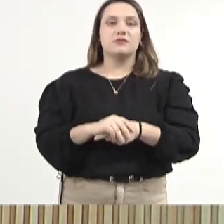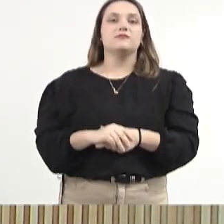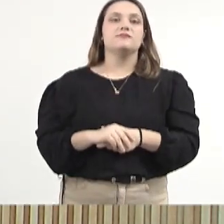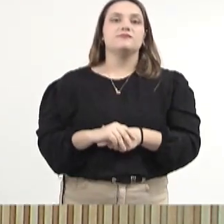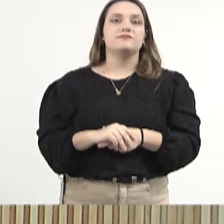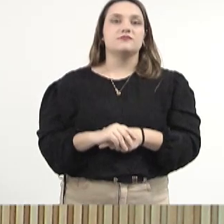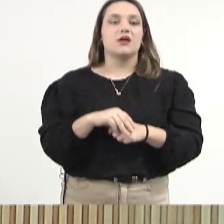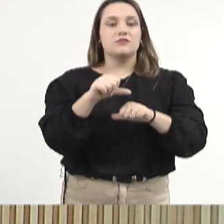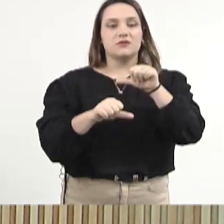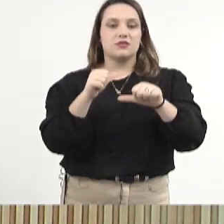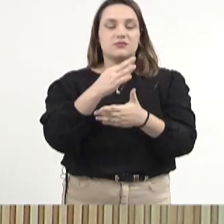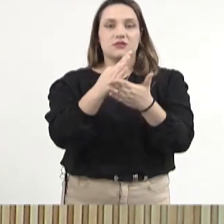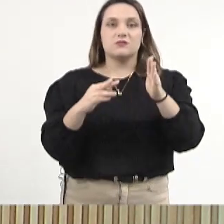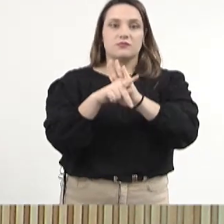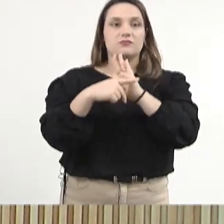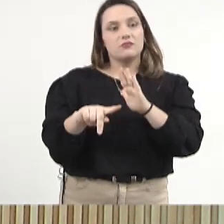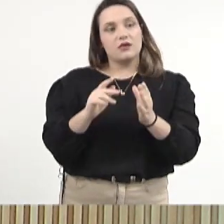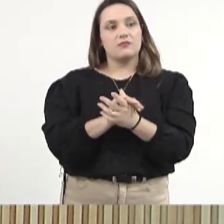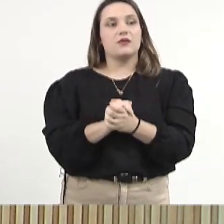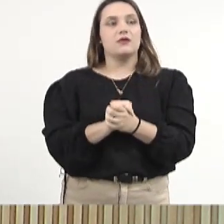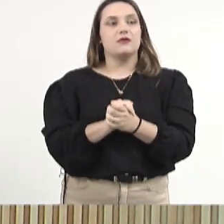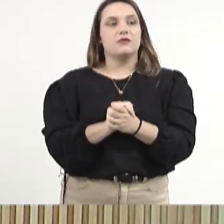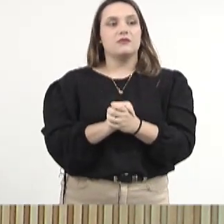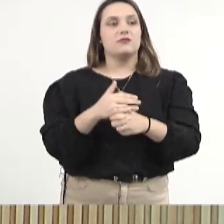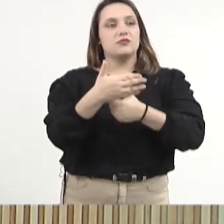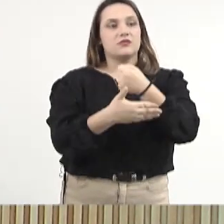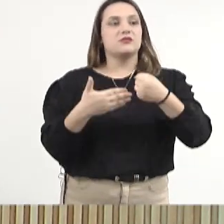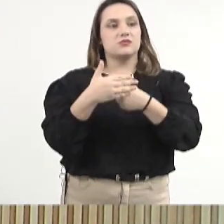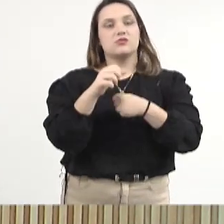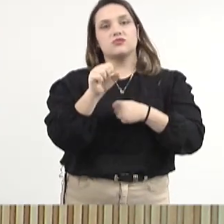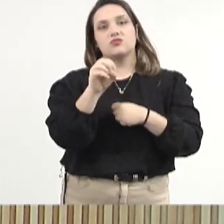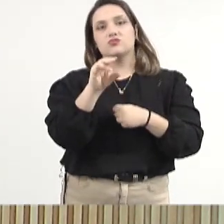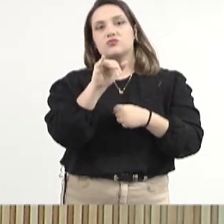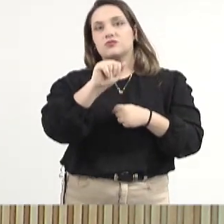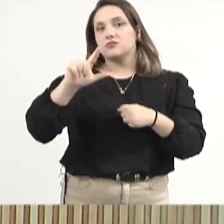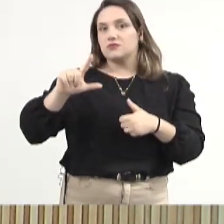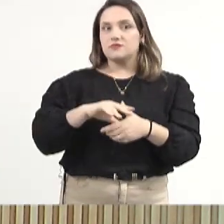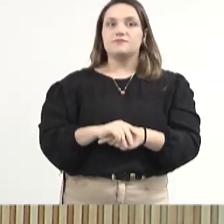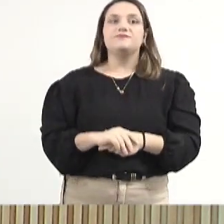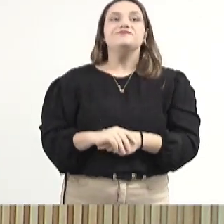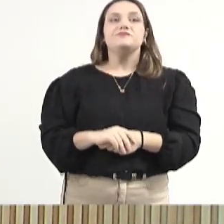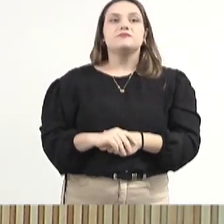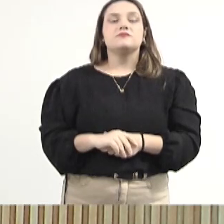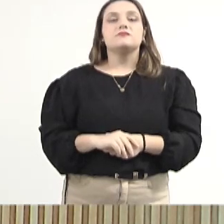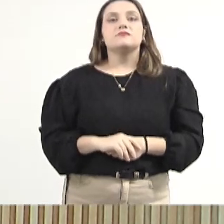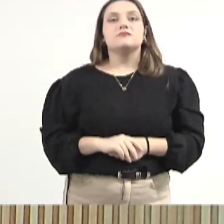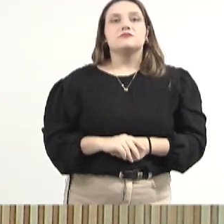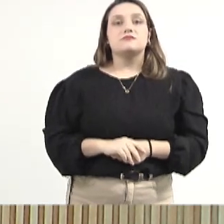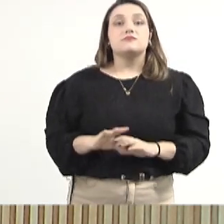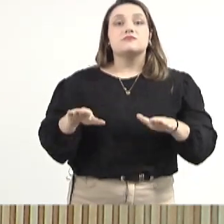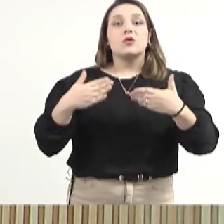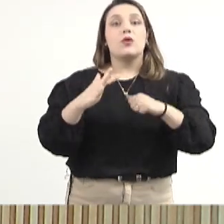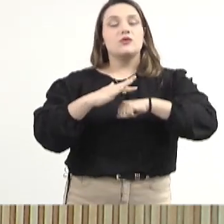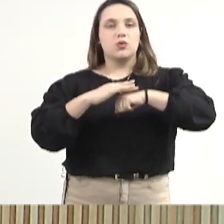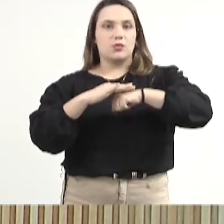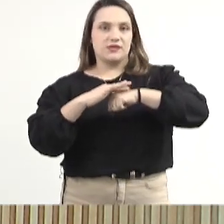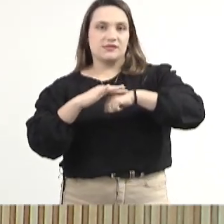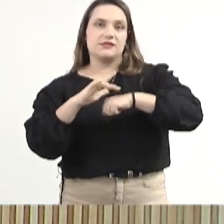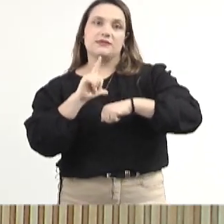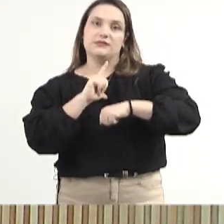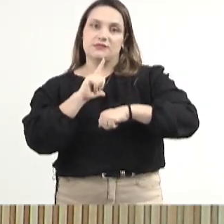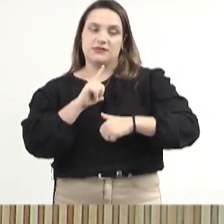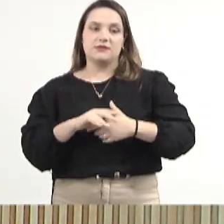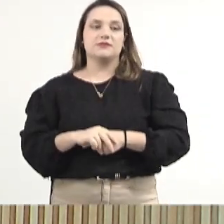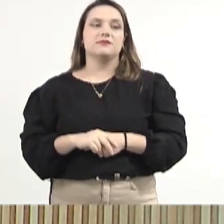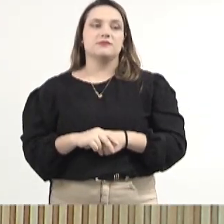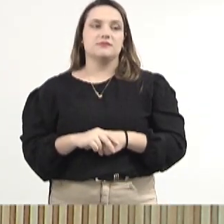redação sobre isenção da contribuição para o sistema de proteção social, tornando mais claro quais são essas doenças que geram esse direito